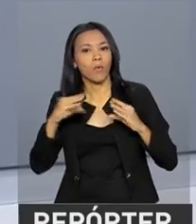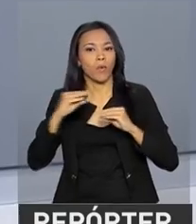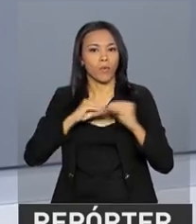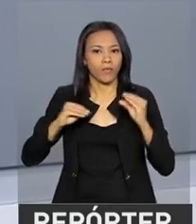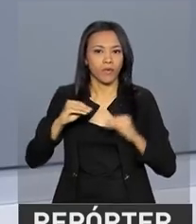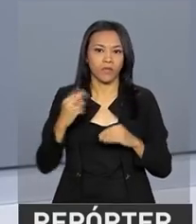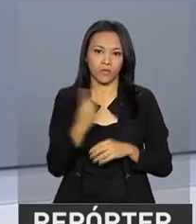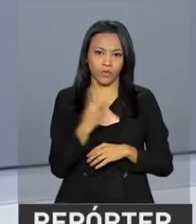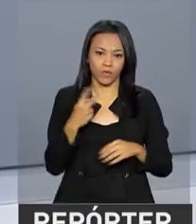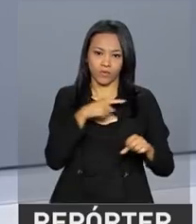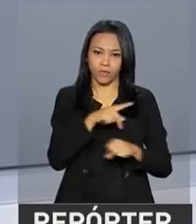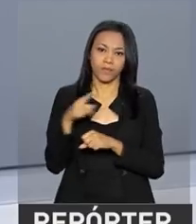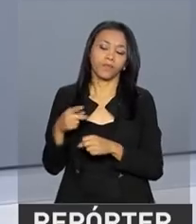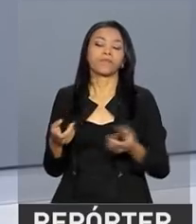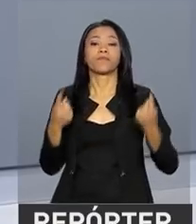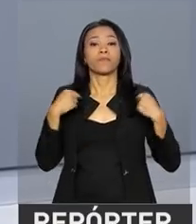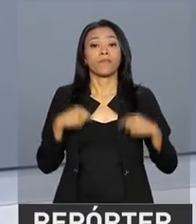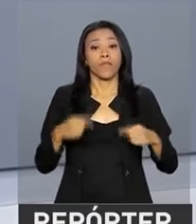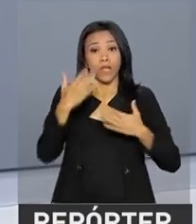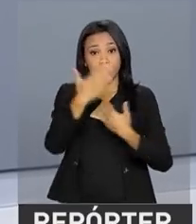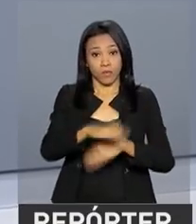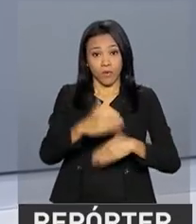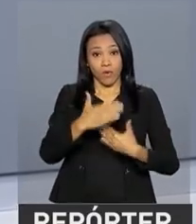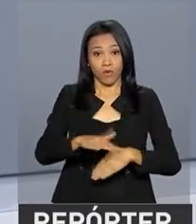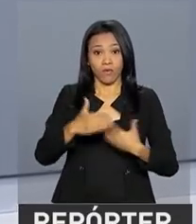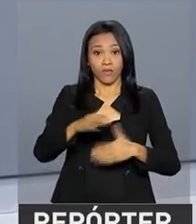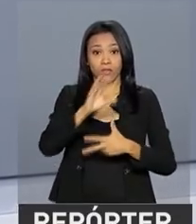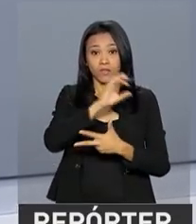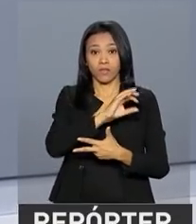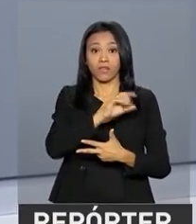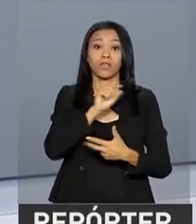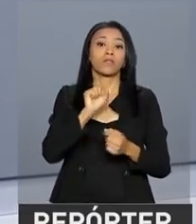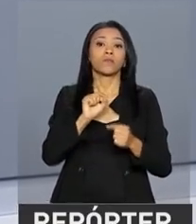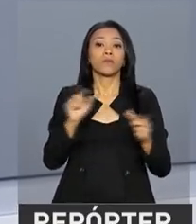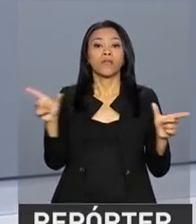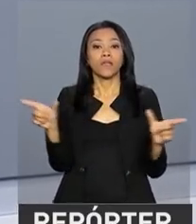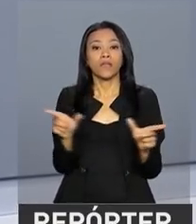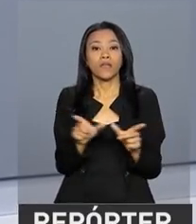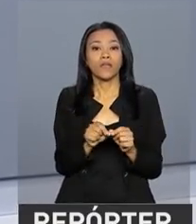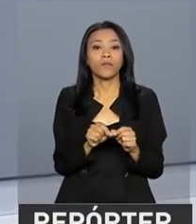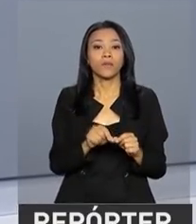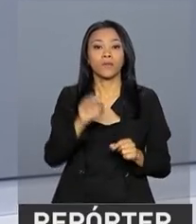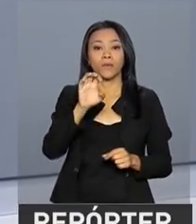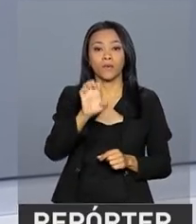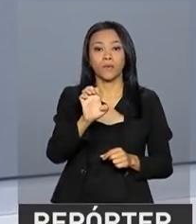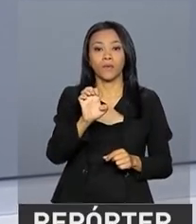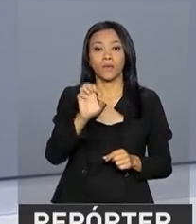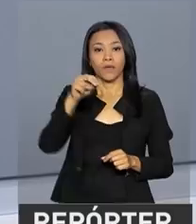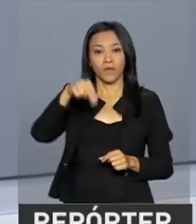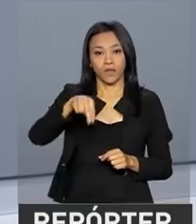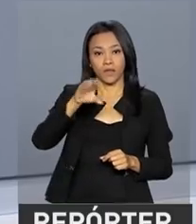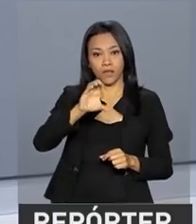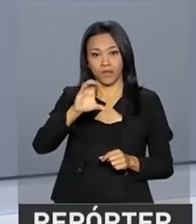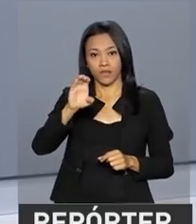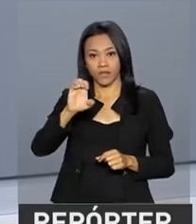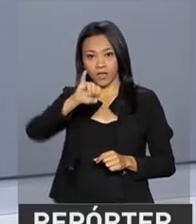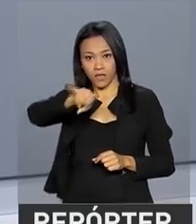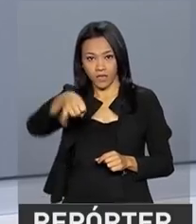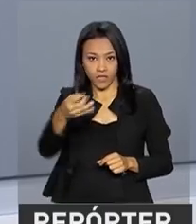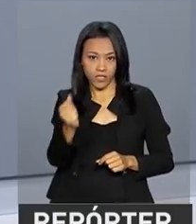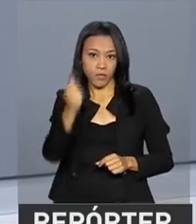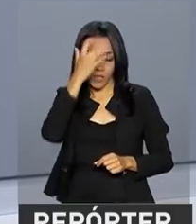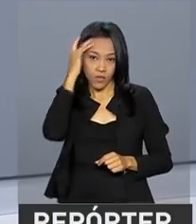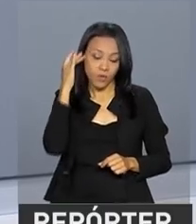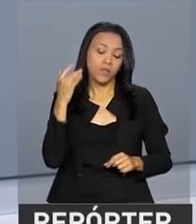as provas do exame nacional para certificação de competências de jovens e adultos o enseja para privados de liberdade